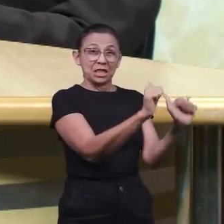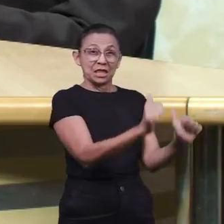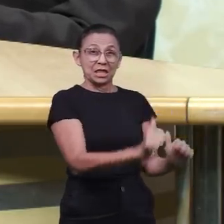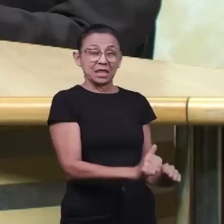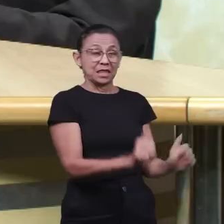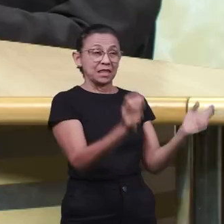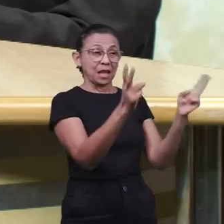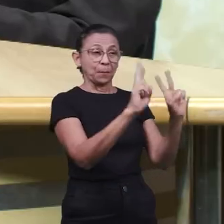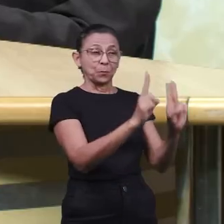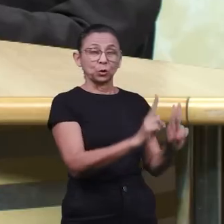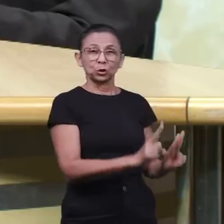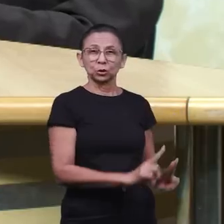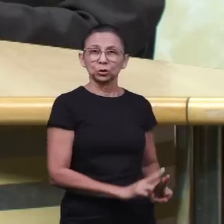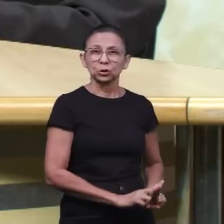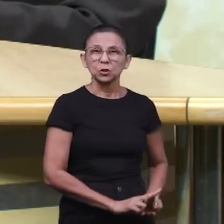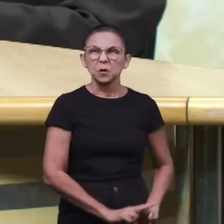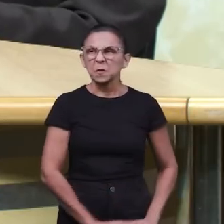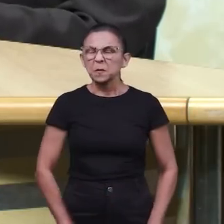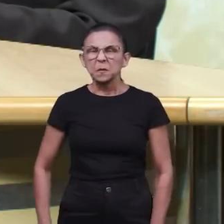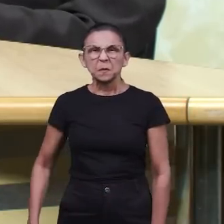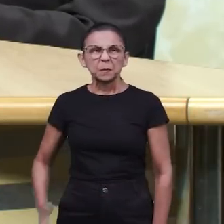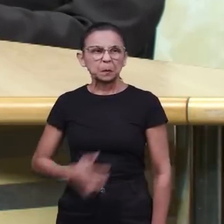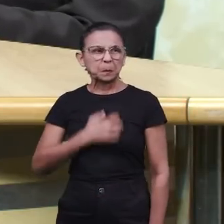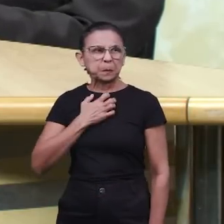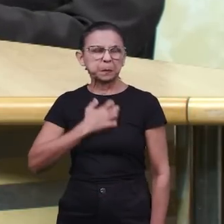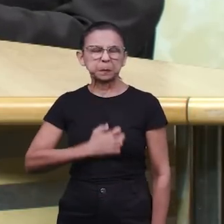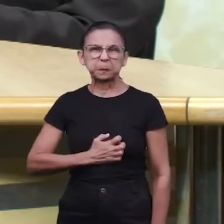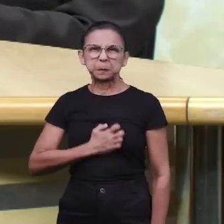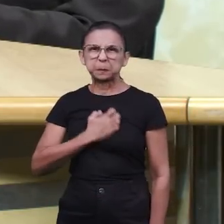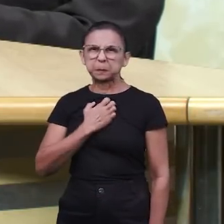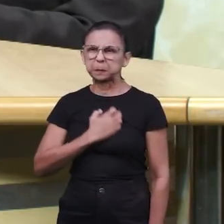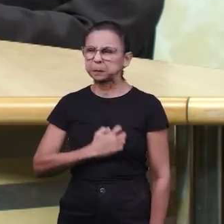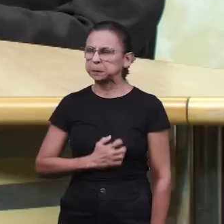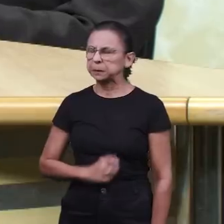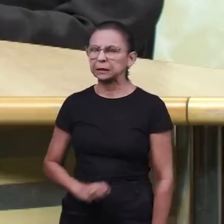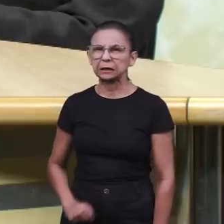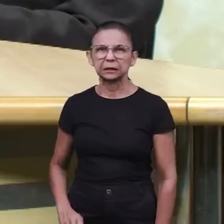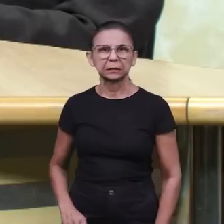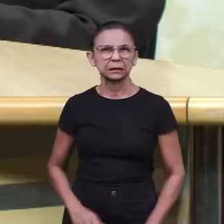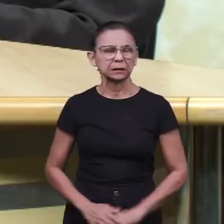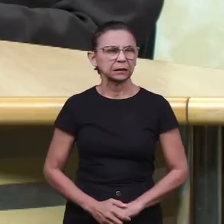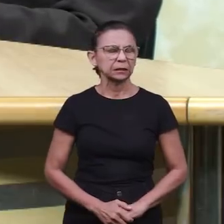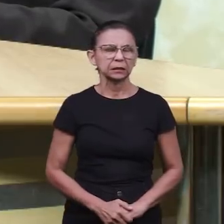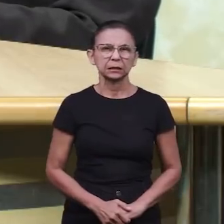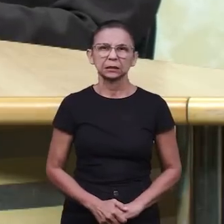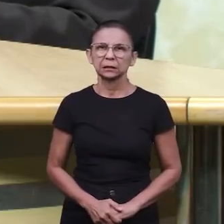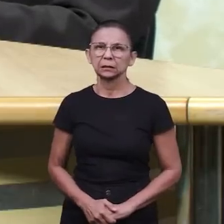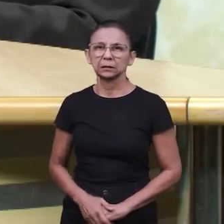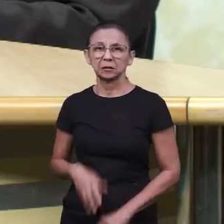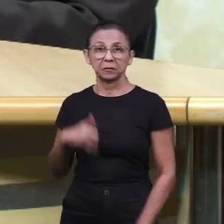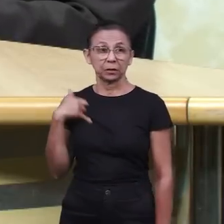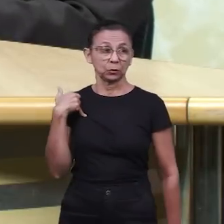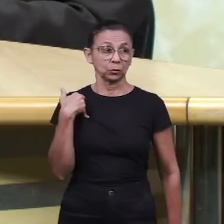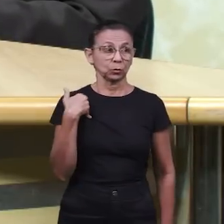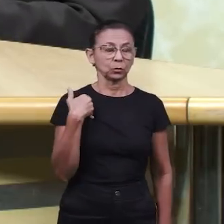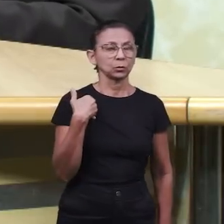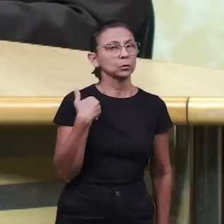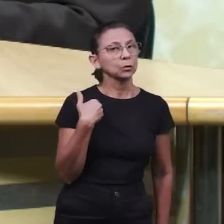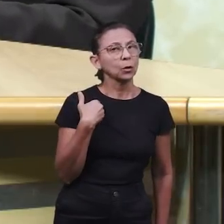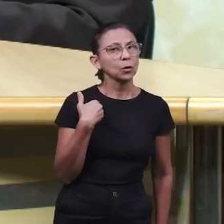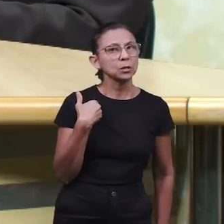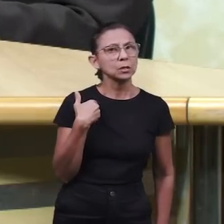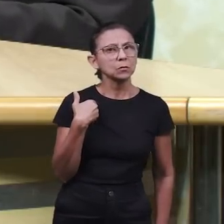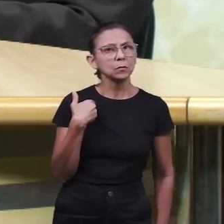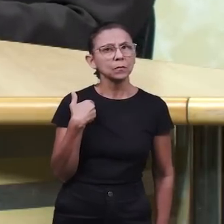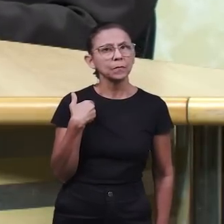insano, porque o homem, na sua vaidade, ele se torna insano. E ameaçou os